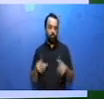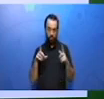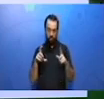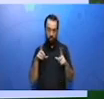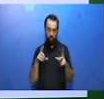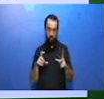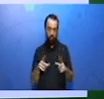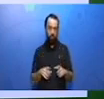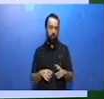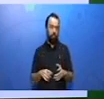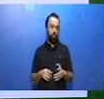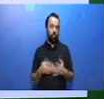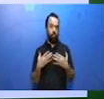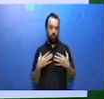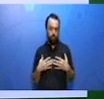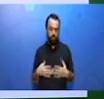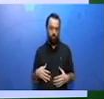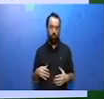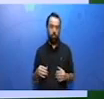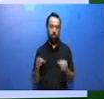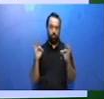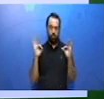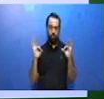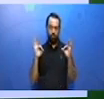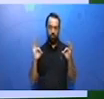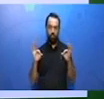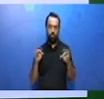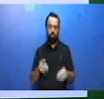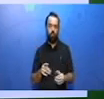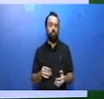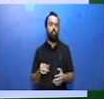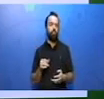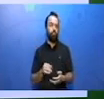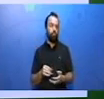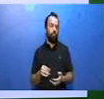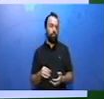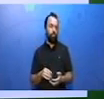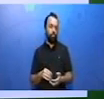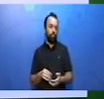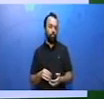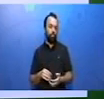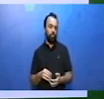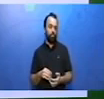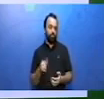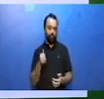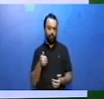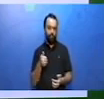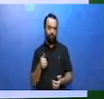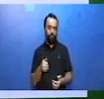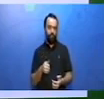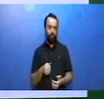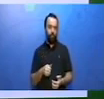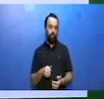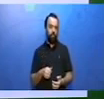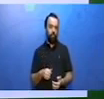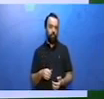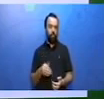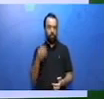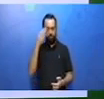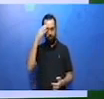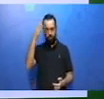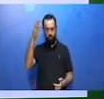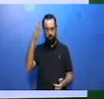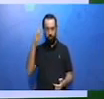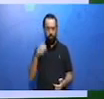bem enquadrada e faça com capricho. E os pais acompanham as atividades dos seus alunos, certo? Dos seus filhos. Muito